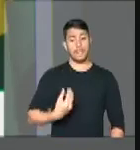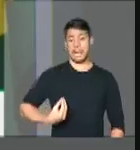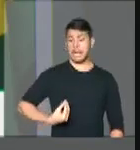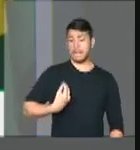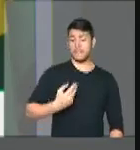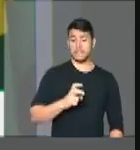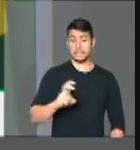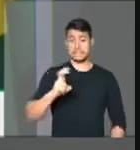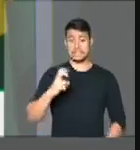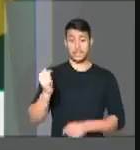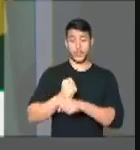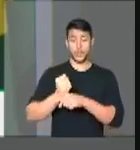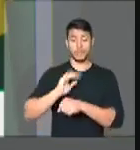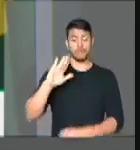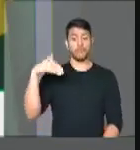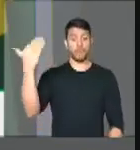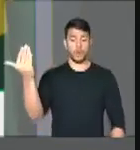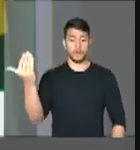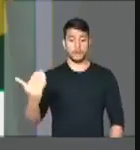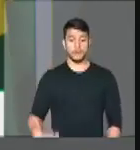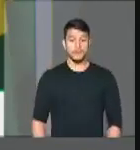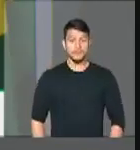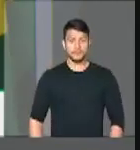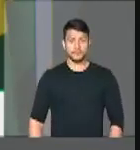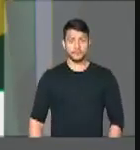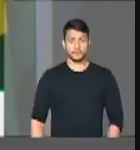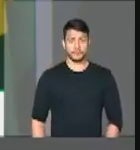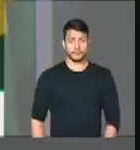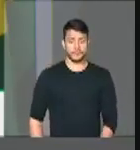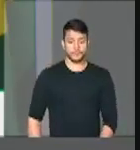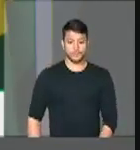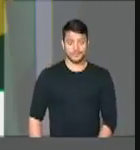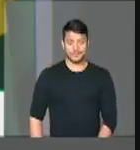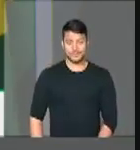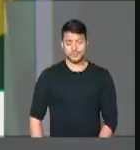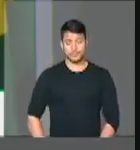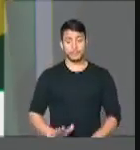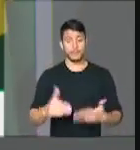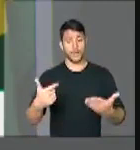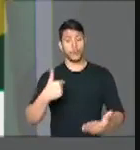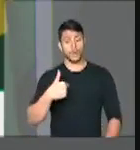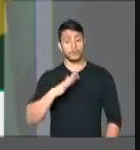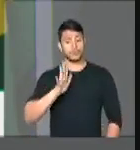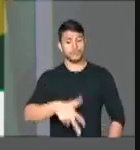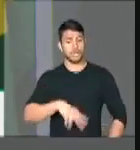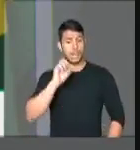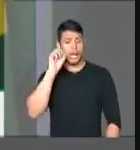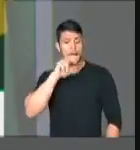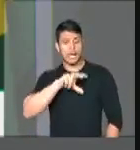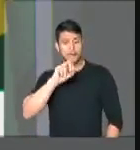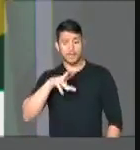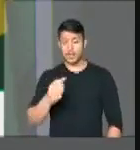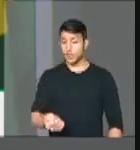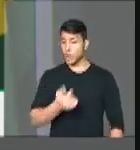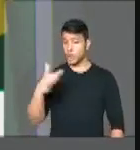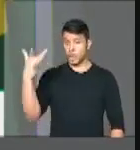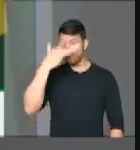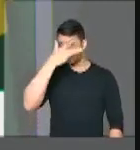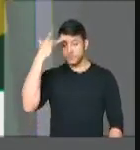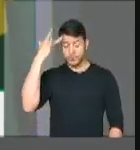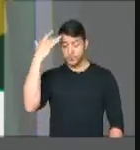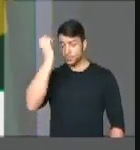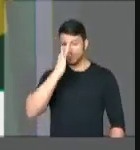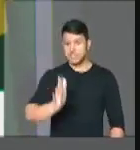5 anos antes de voltar para me dedicar à minha campanha política. E eu vi o quanto os brasileiros são